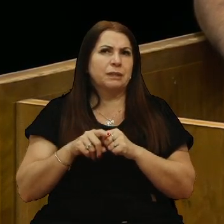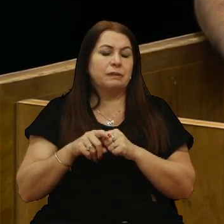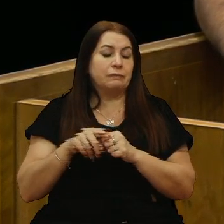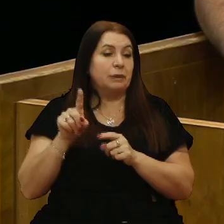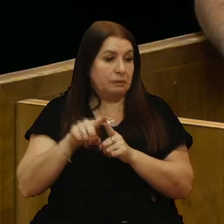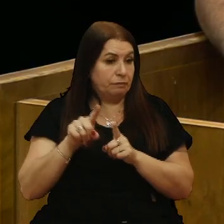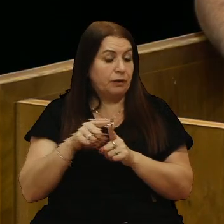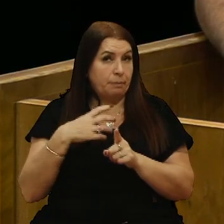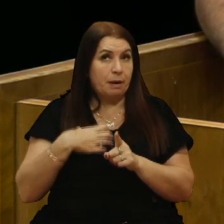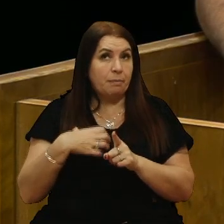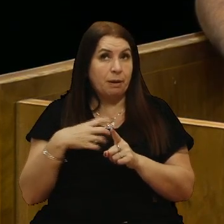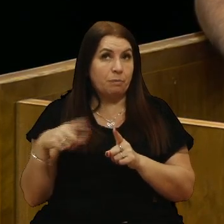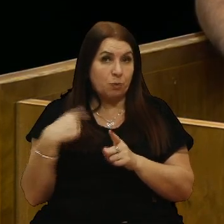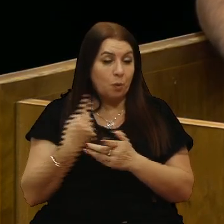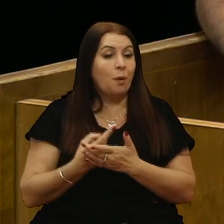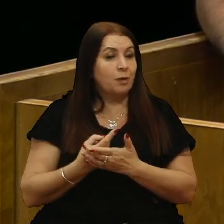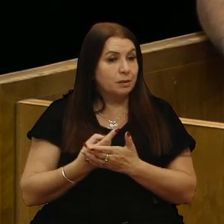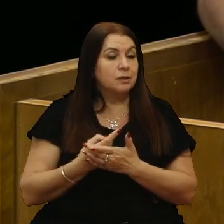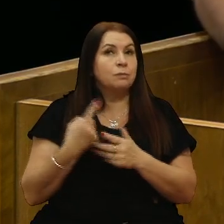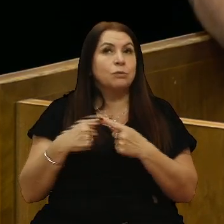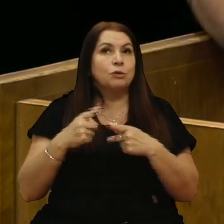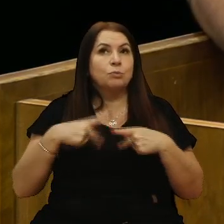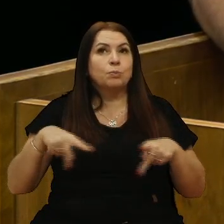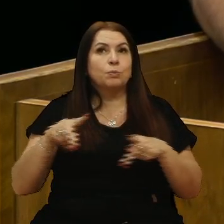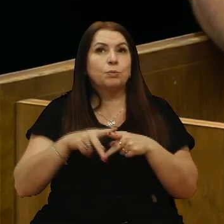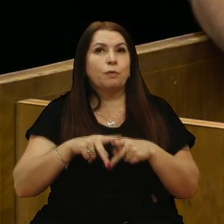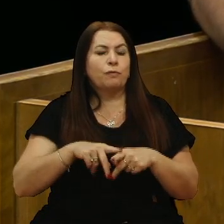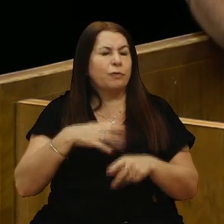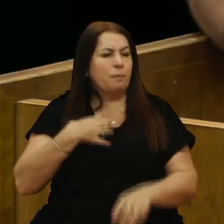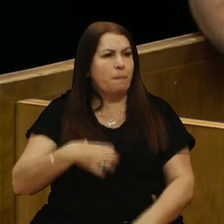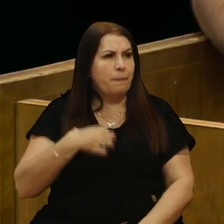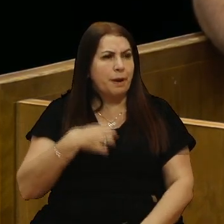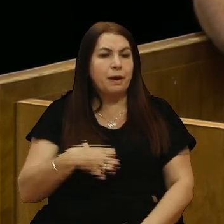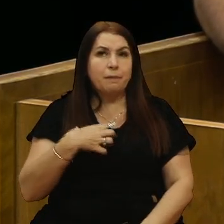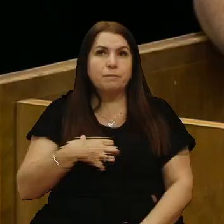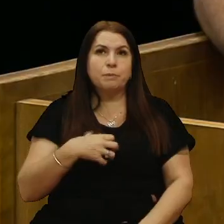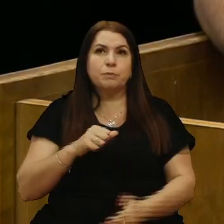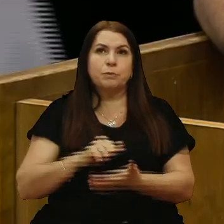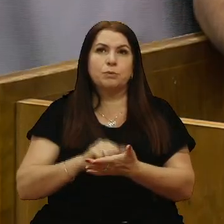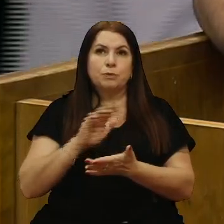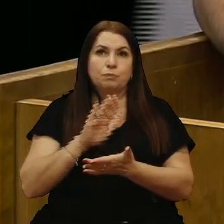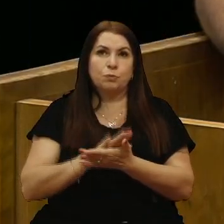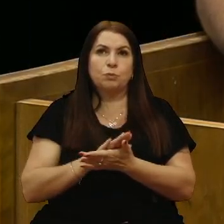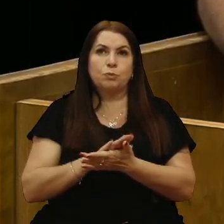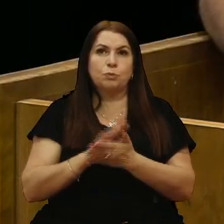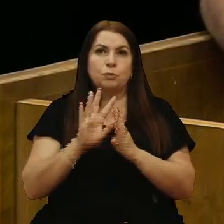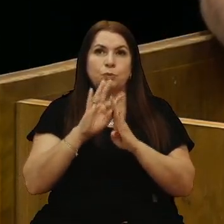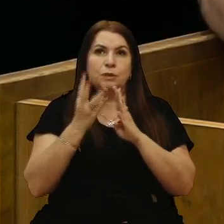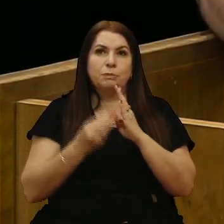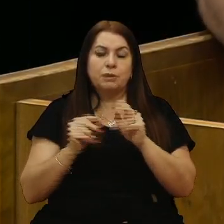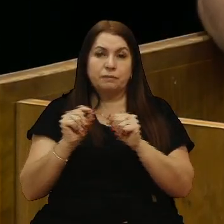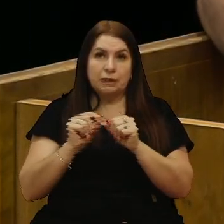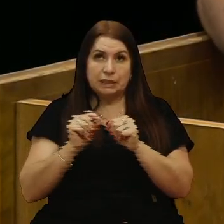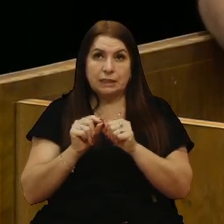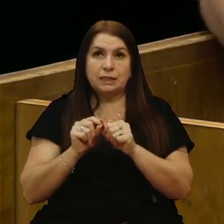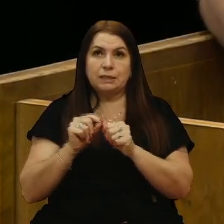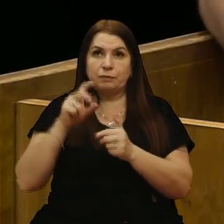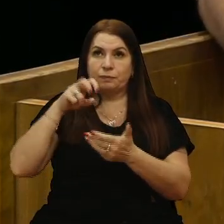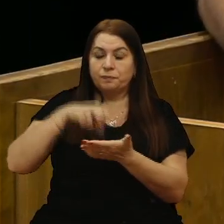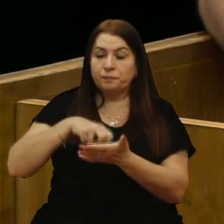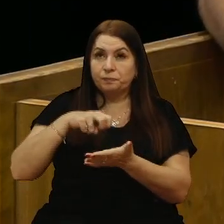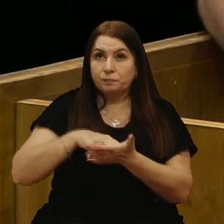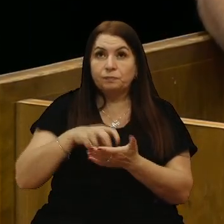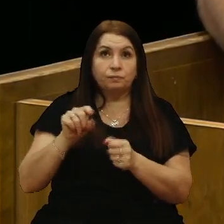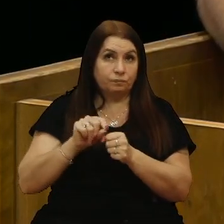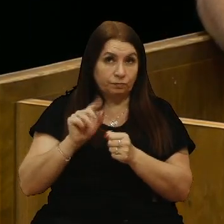laço, e vão passar um laço em nós. Porque o povo do interior estava indignado com as multas que o SAMAI estava aplicando, com as penalidades que